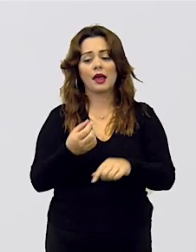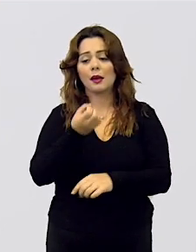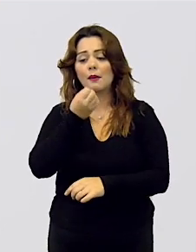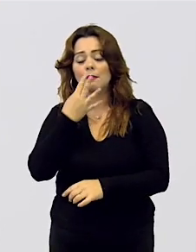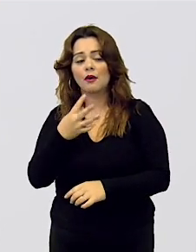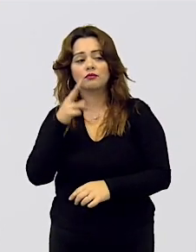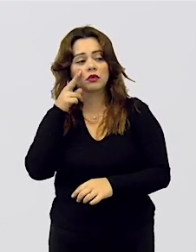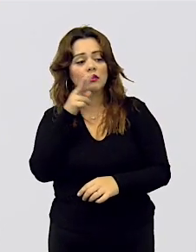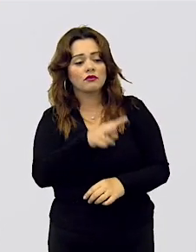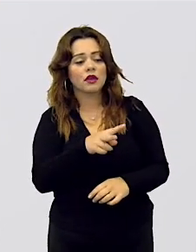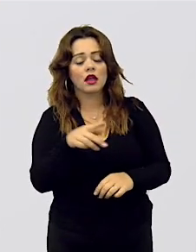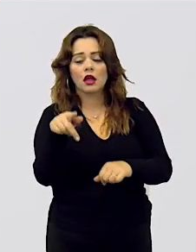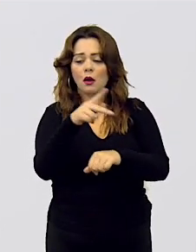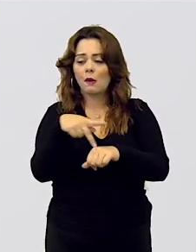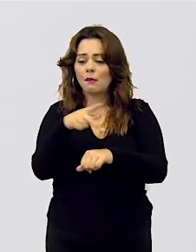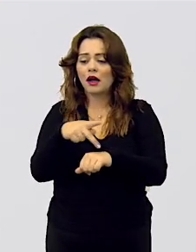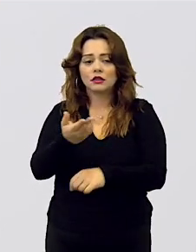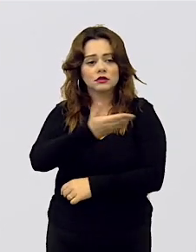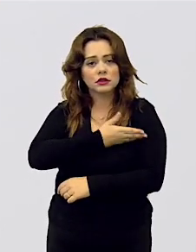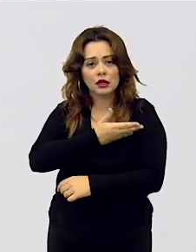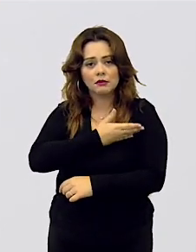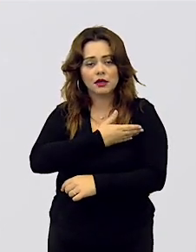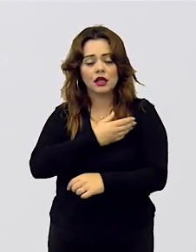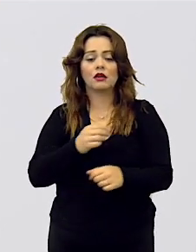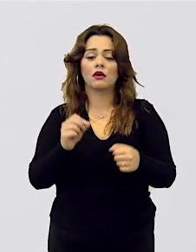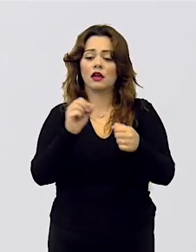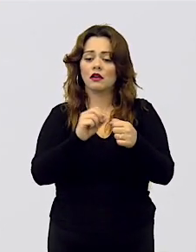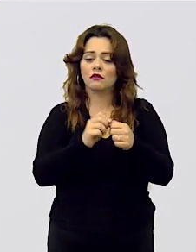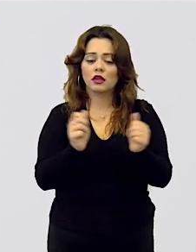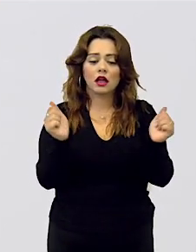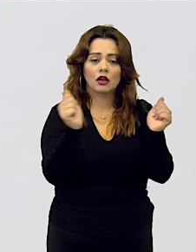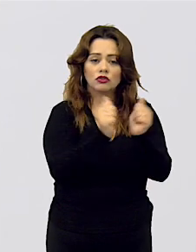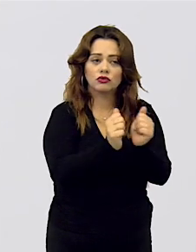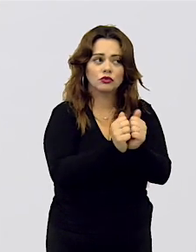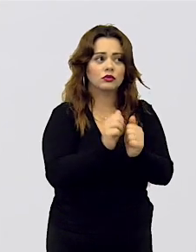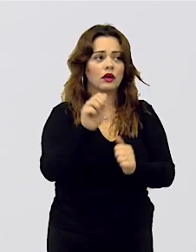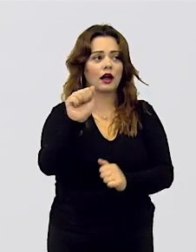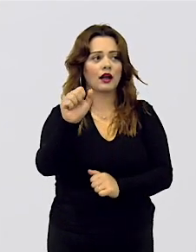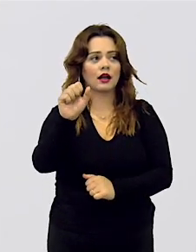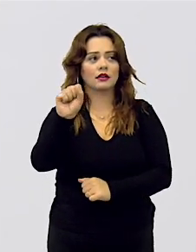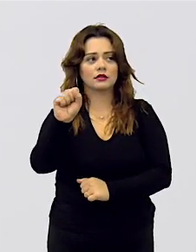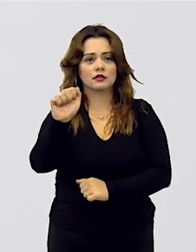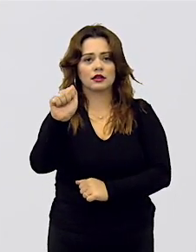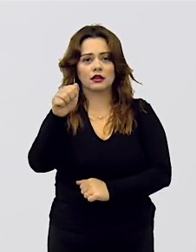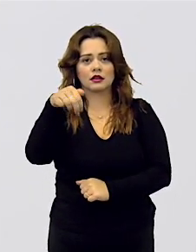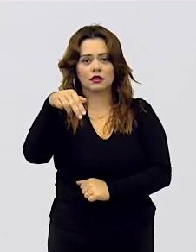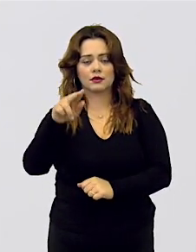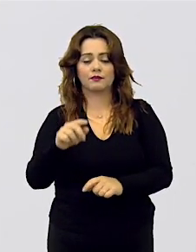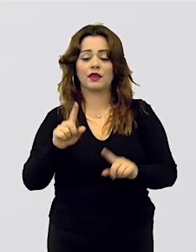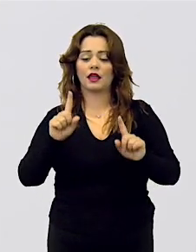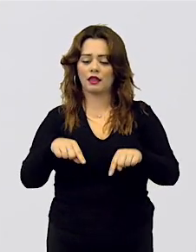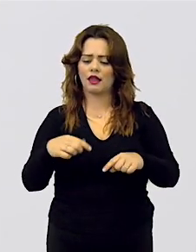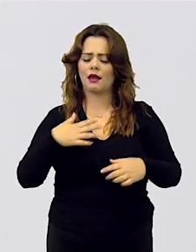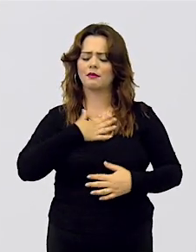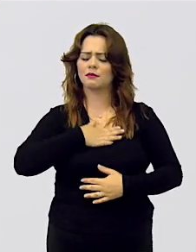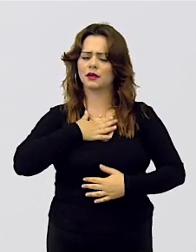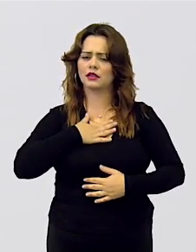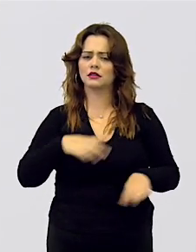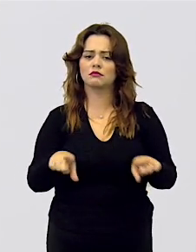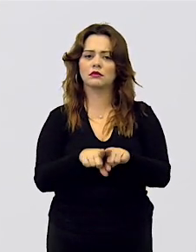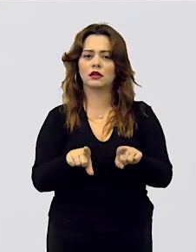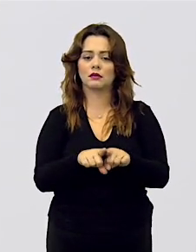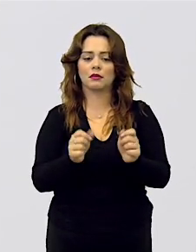irmão lusófono prestes a se tornar um membro pleno da Ásia É com grande prazer que eu